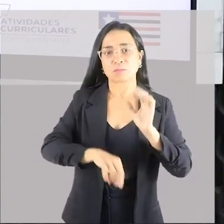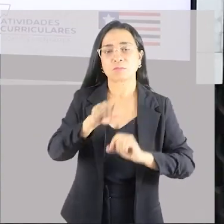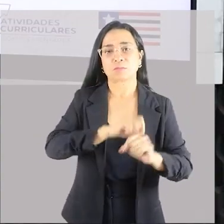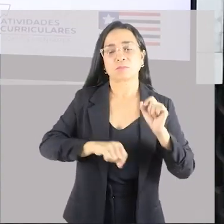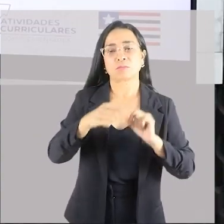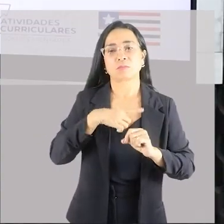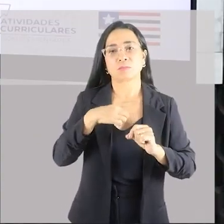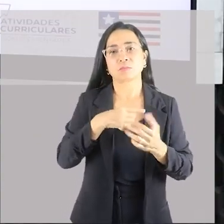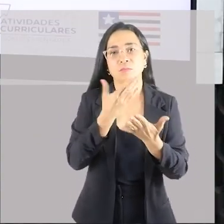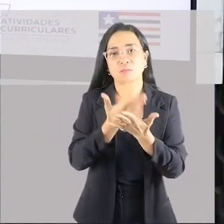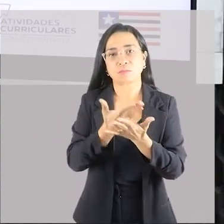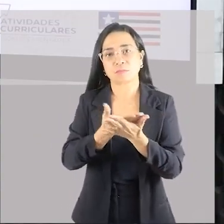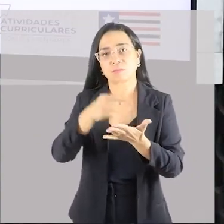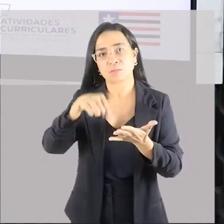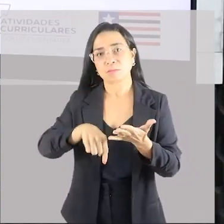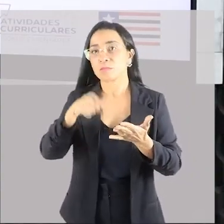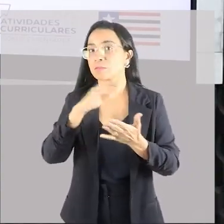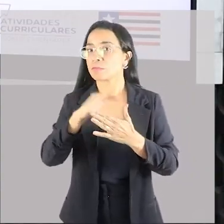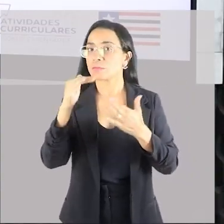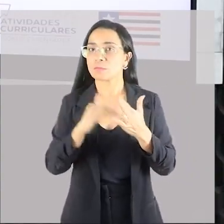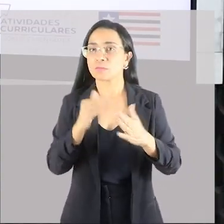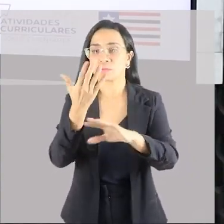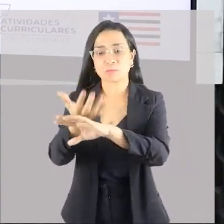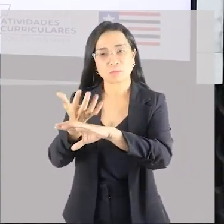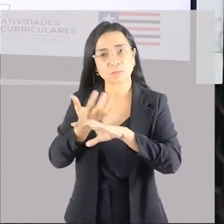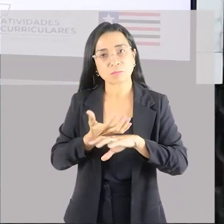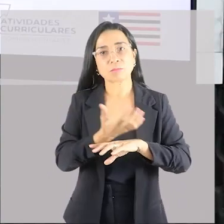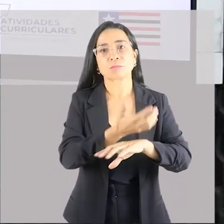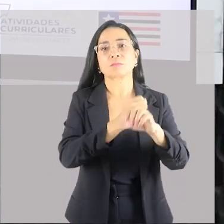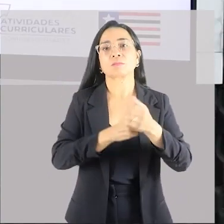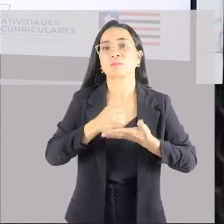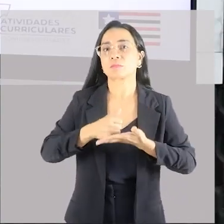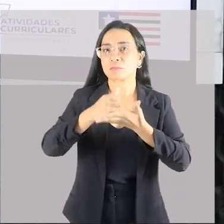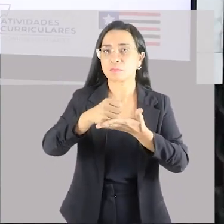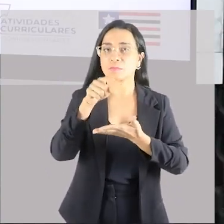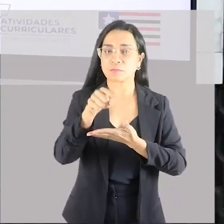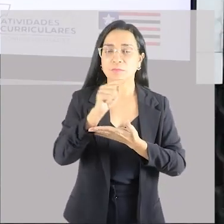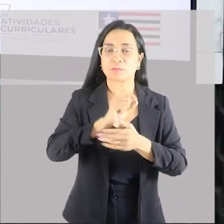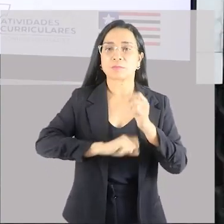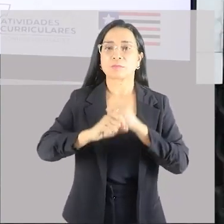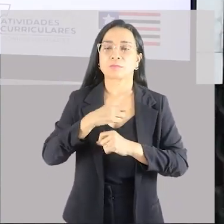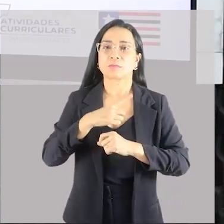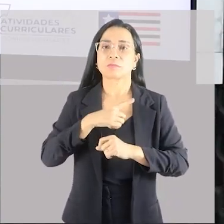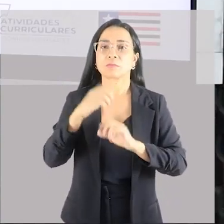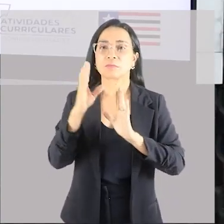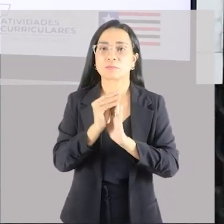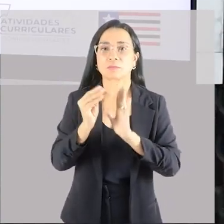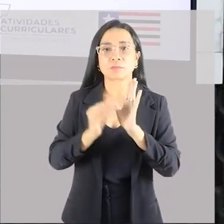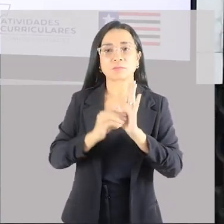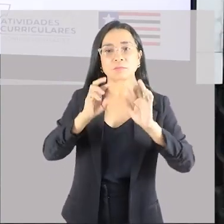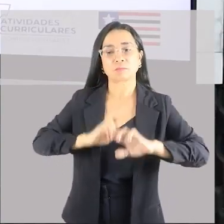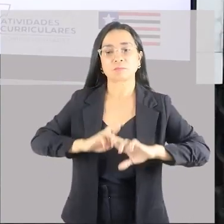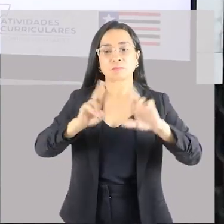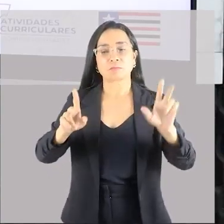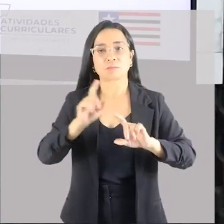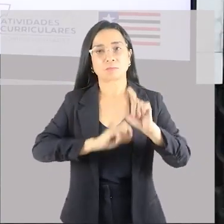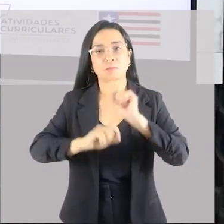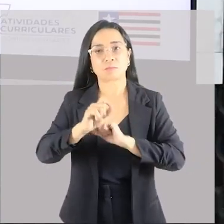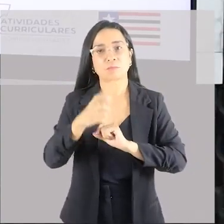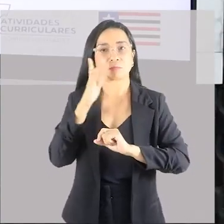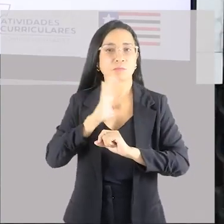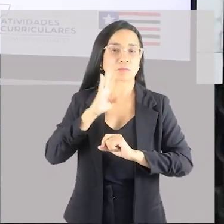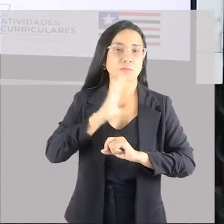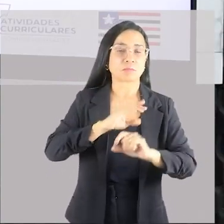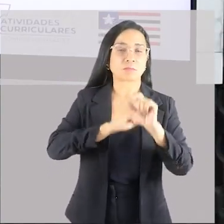nós temos aulas aqui de todas as disciplinas para contribuir com você, para que você tenha um conteúdo diferenciado, um conteúdo